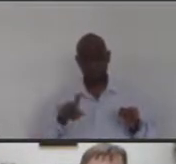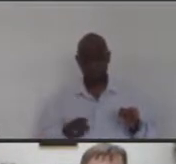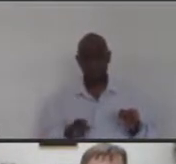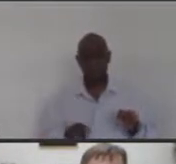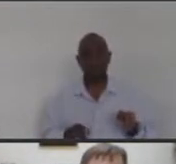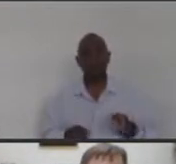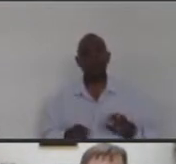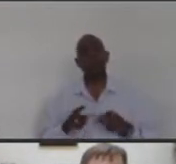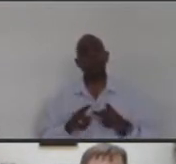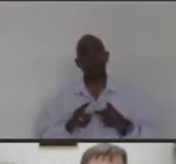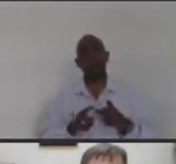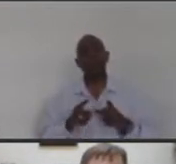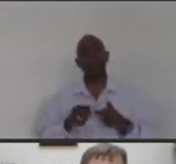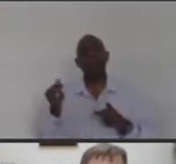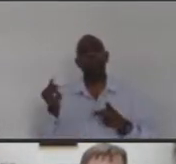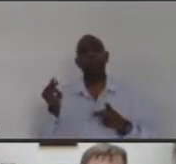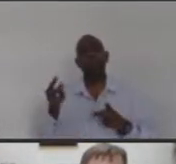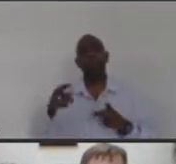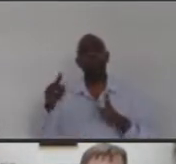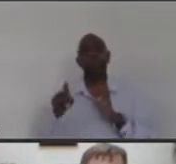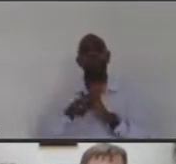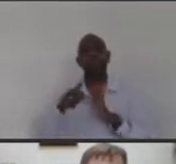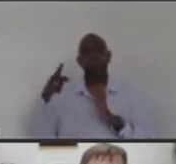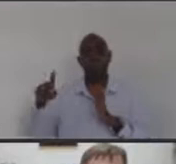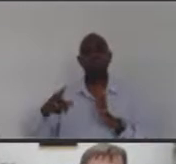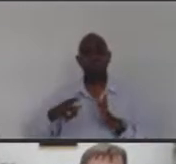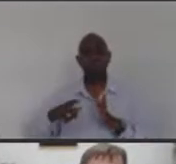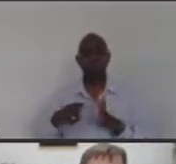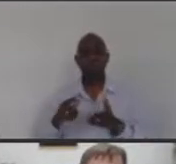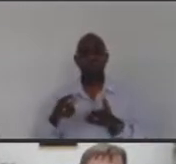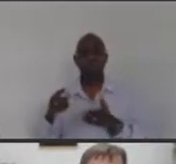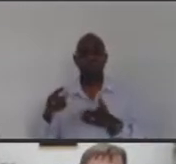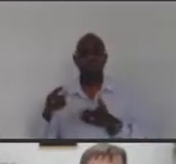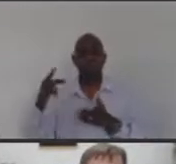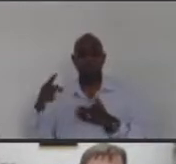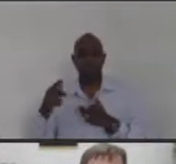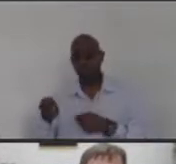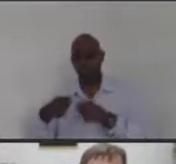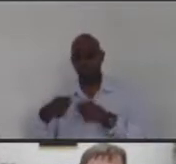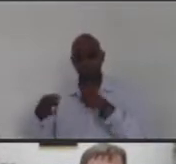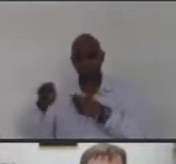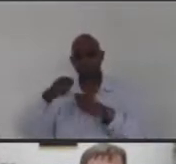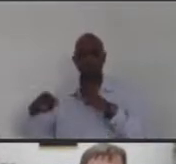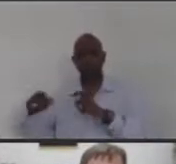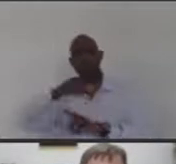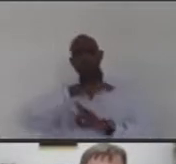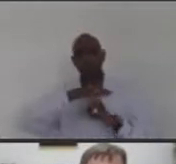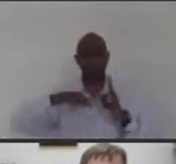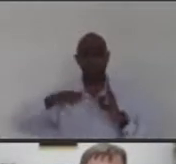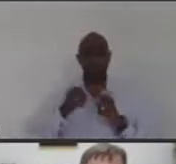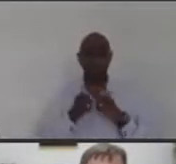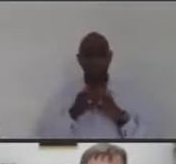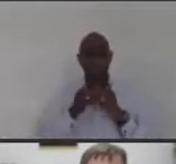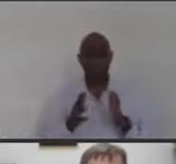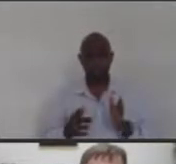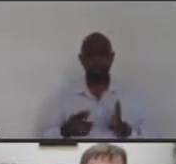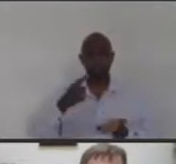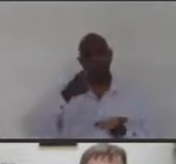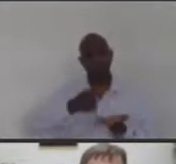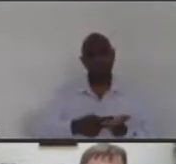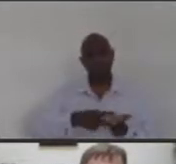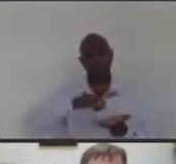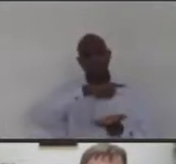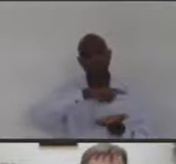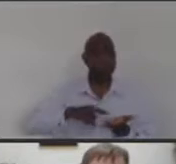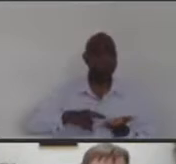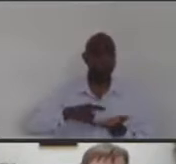valores financeiros referente à saída de caixa da empresa Odebrecht BRK Ambiental desde que assumiu o contrato de concessão junto ao